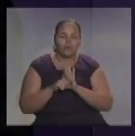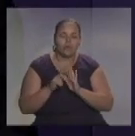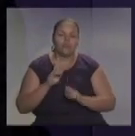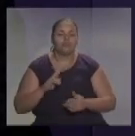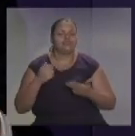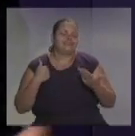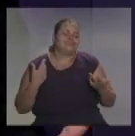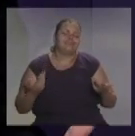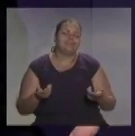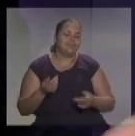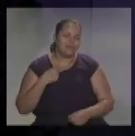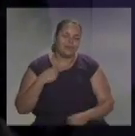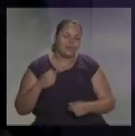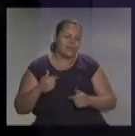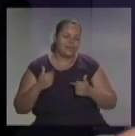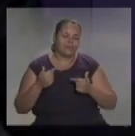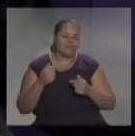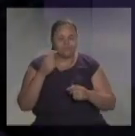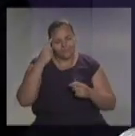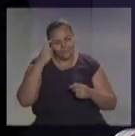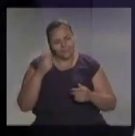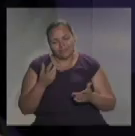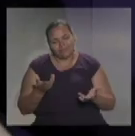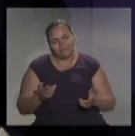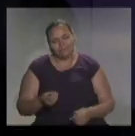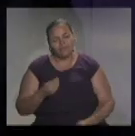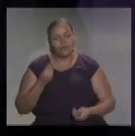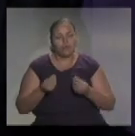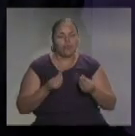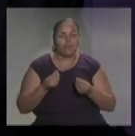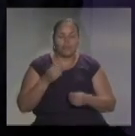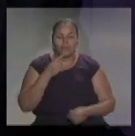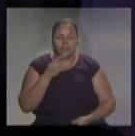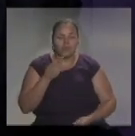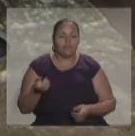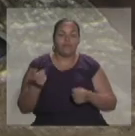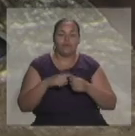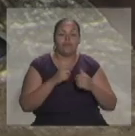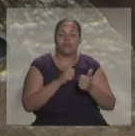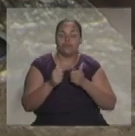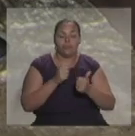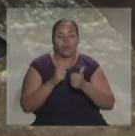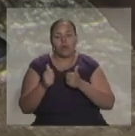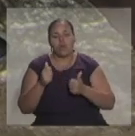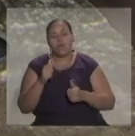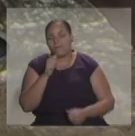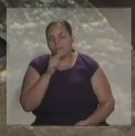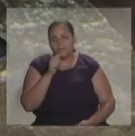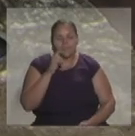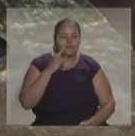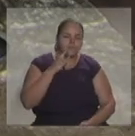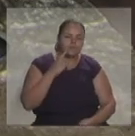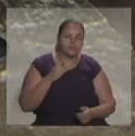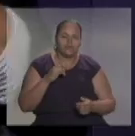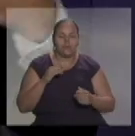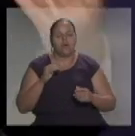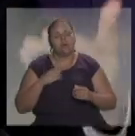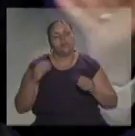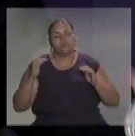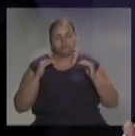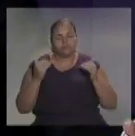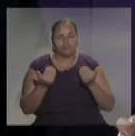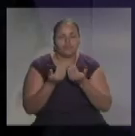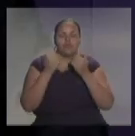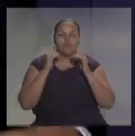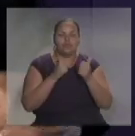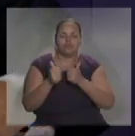ilícitas. E a droga, de uma maneira geral, a gente vê, eu briguei para não voltar a bebida para os estádios de futebol. Eu briguei por quê? Porque eu cansei